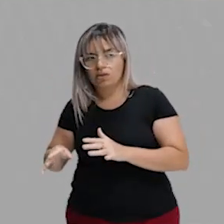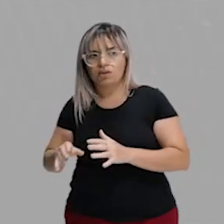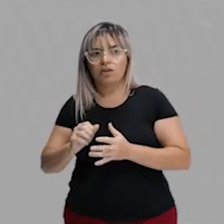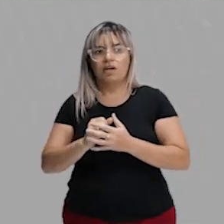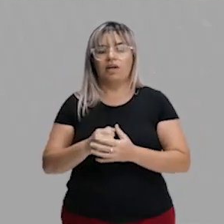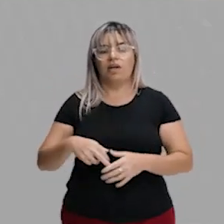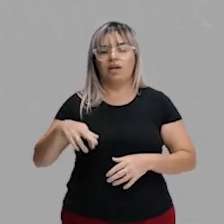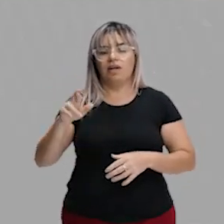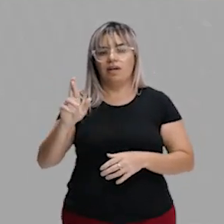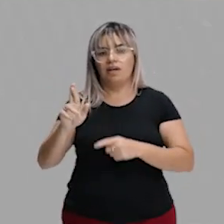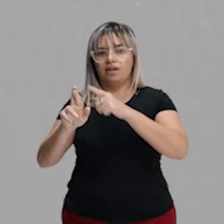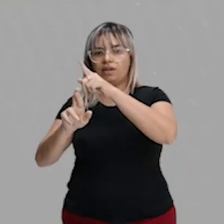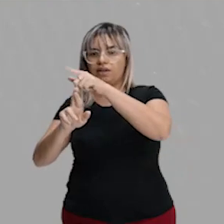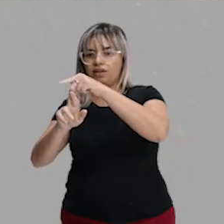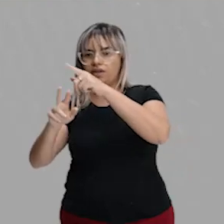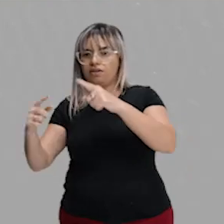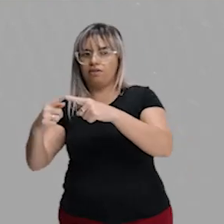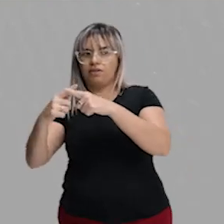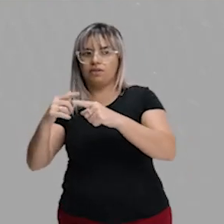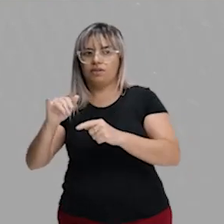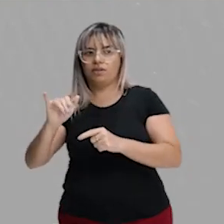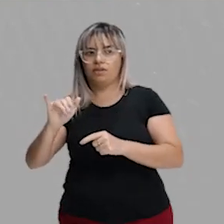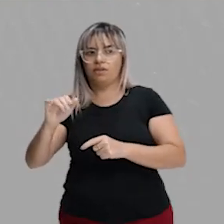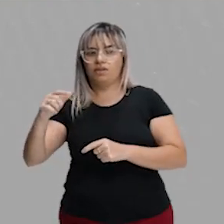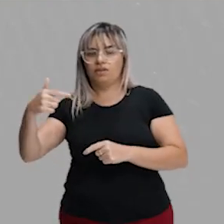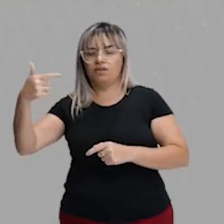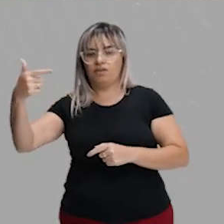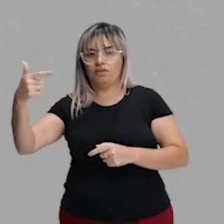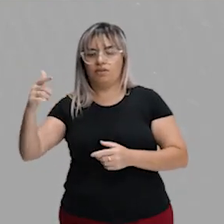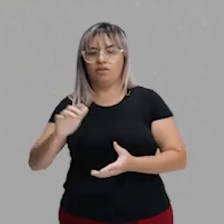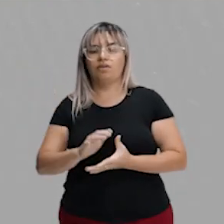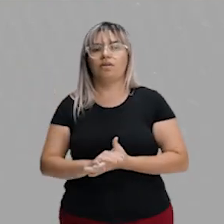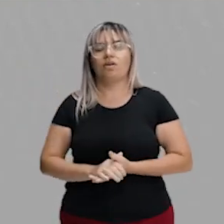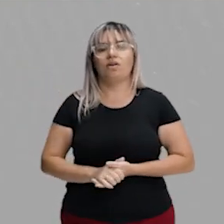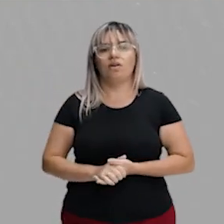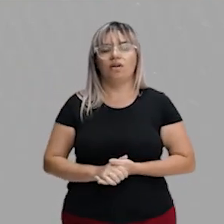aula de geradores e receptores, ok? Falta o rendimento, vou deixar para